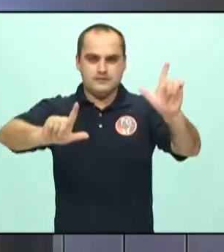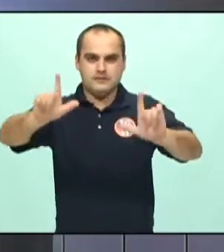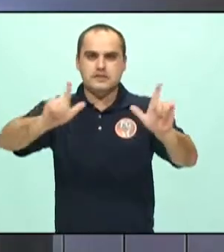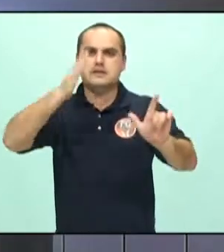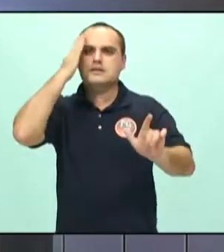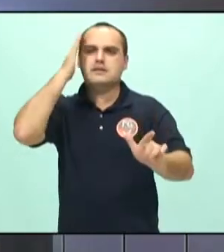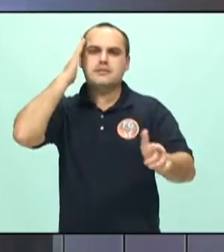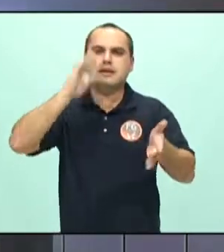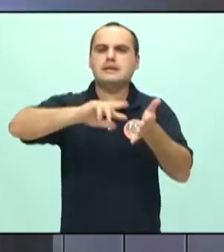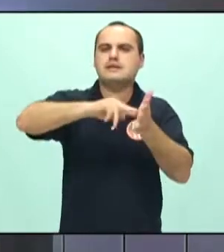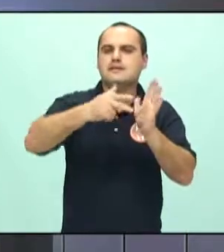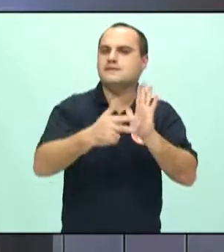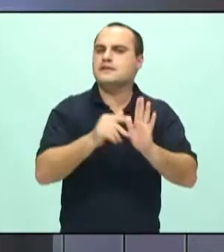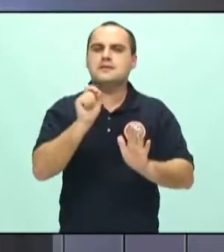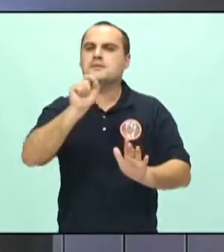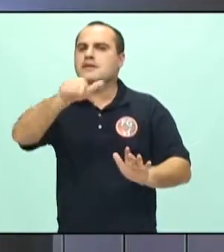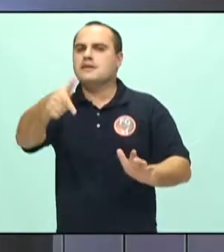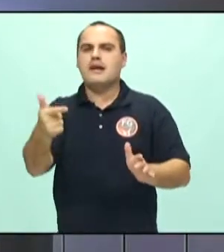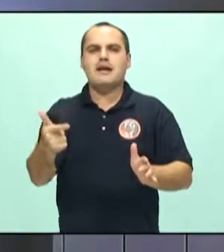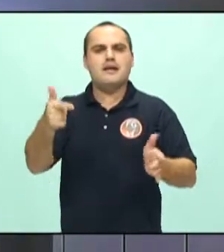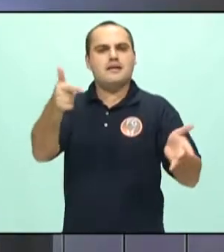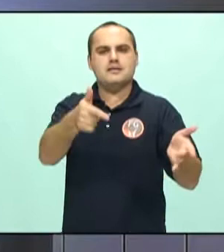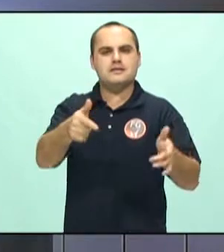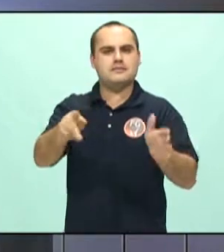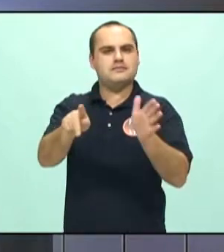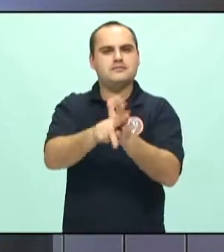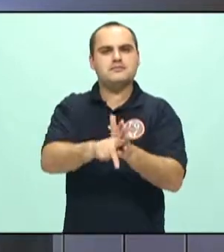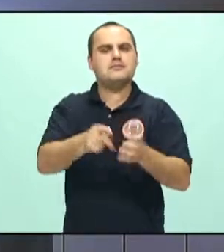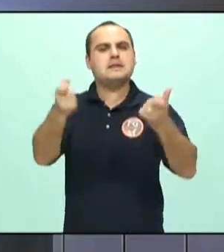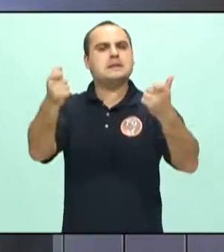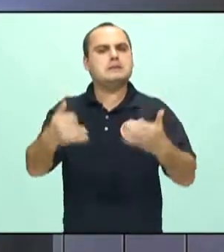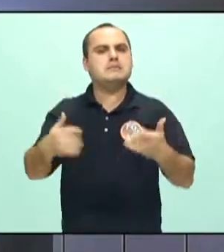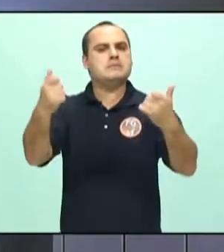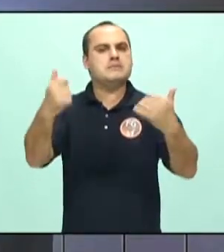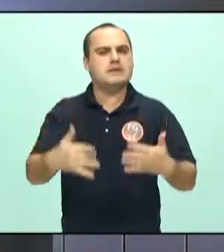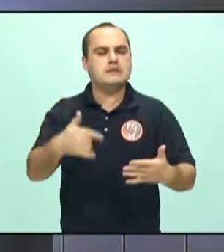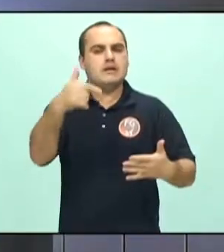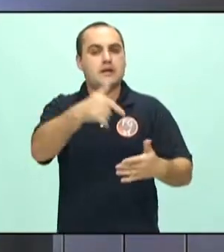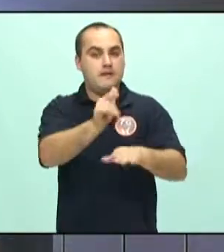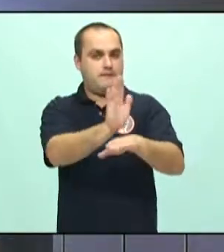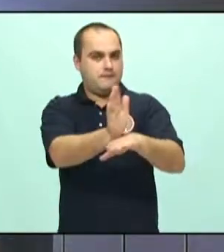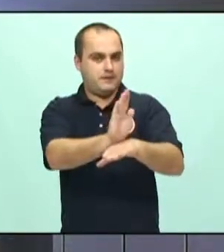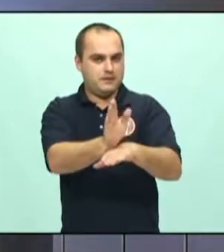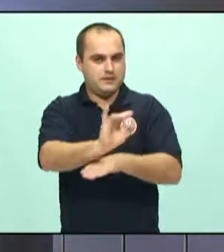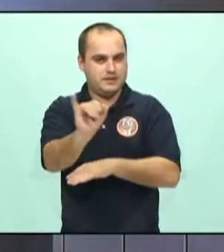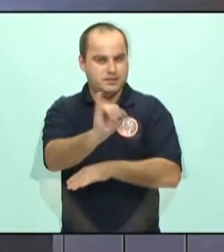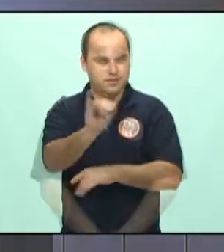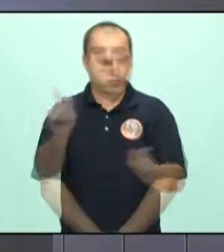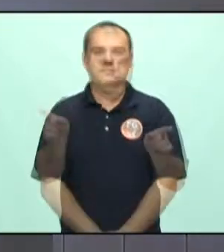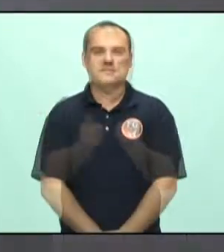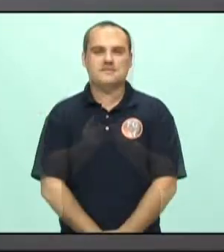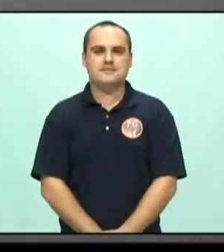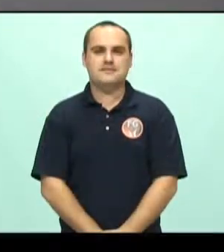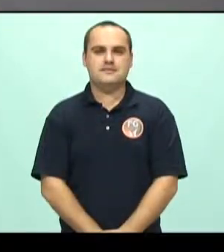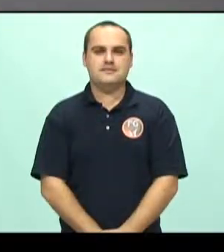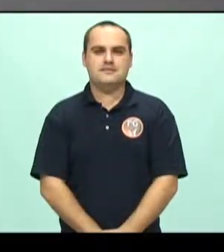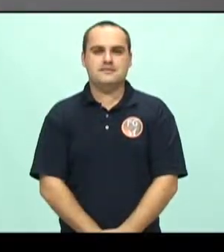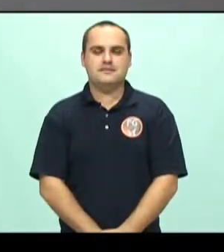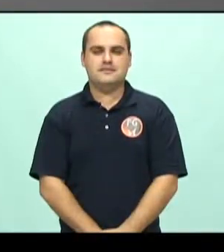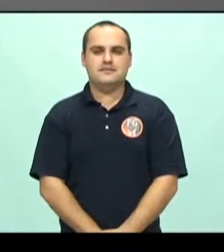essa produção, o que ela está querendo contar para nós aqui em Itajaí.